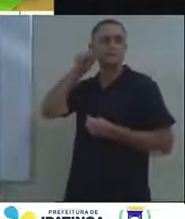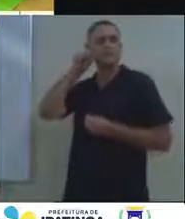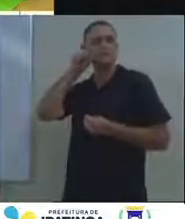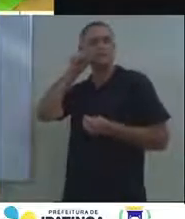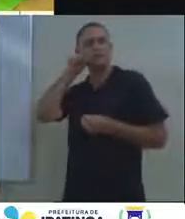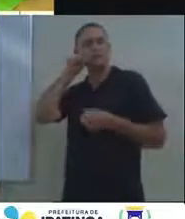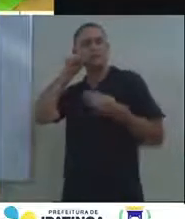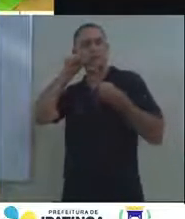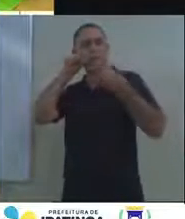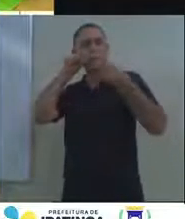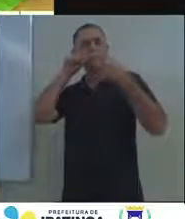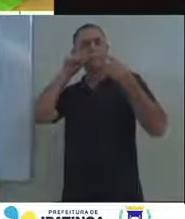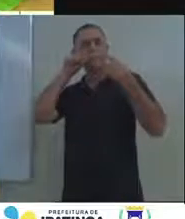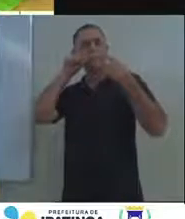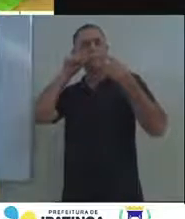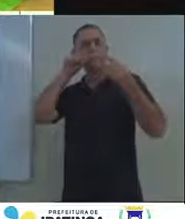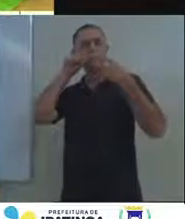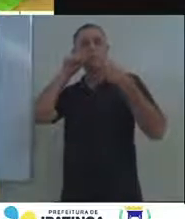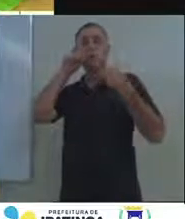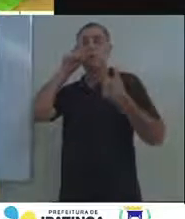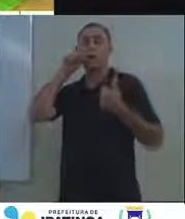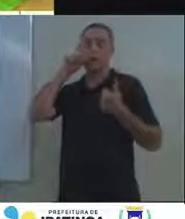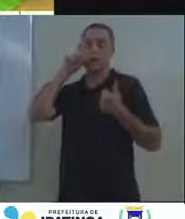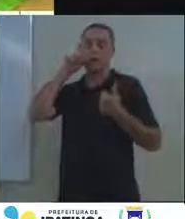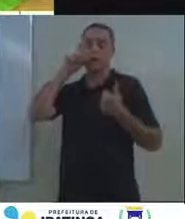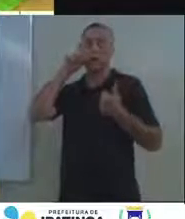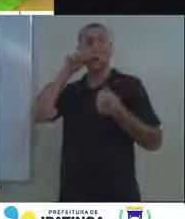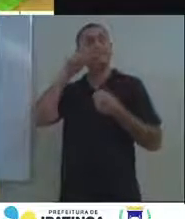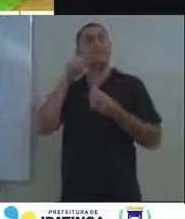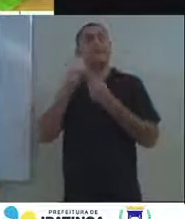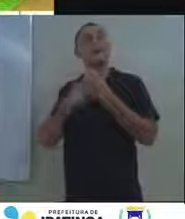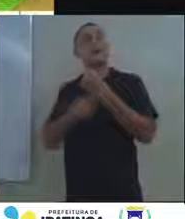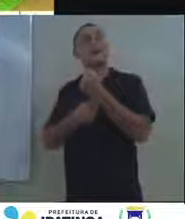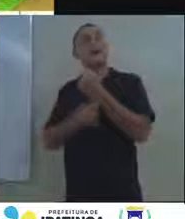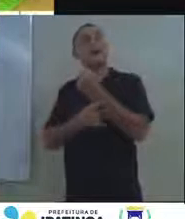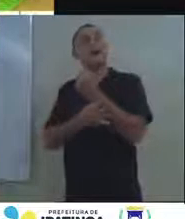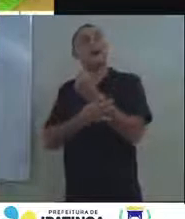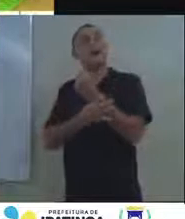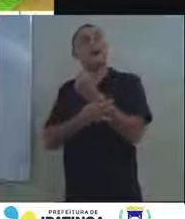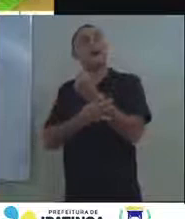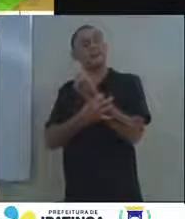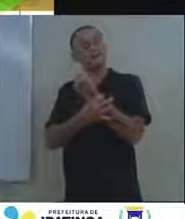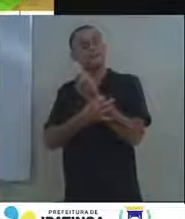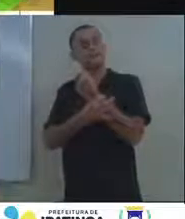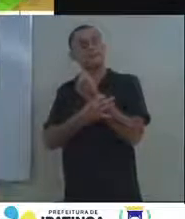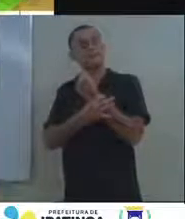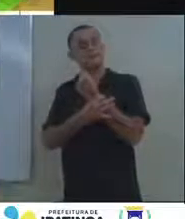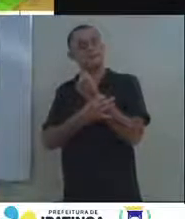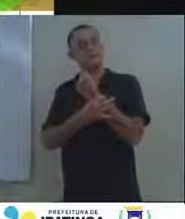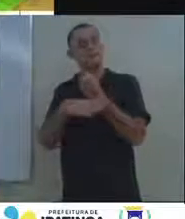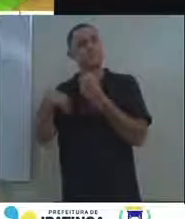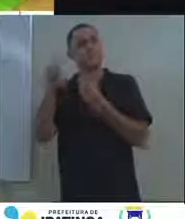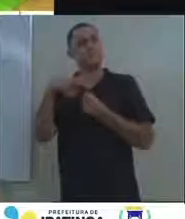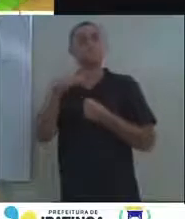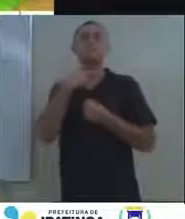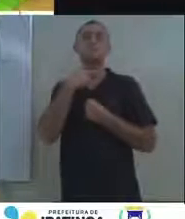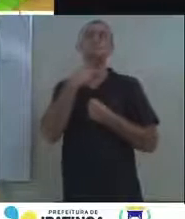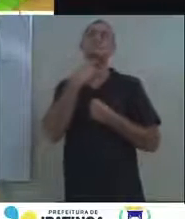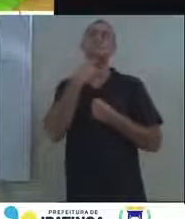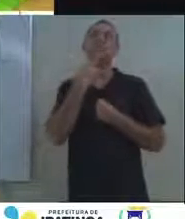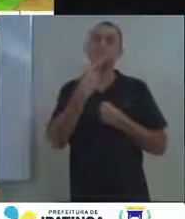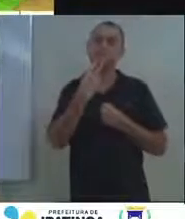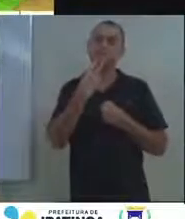gente sabe que, infelizmente, né, o governo ainda não disponibiliza microfones para todos